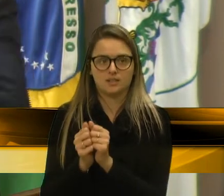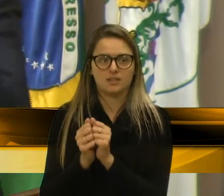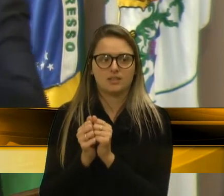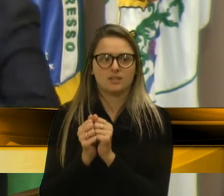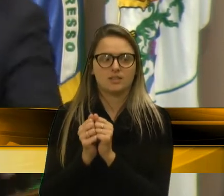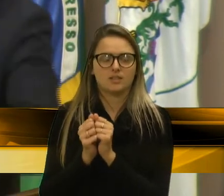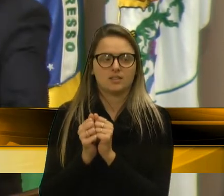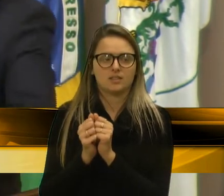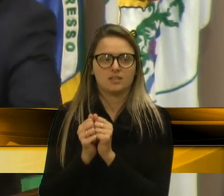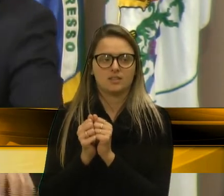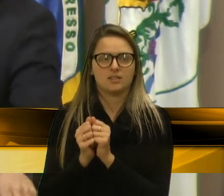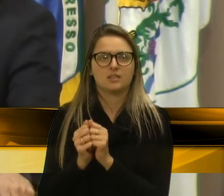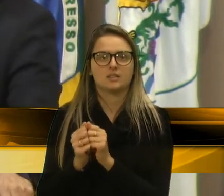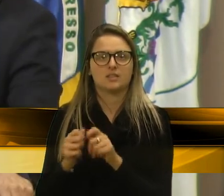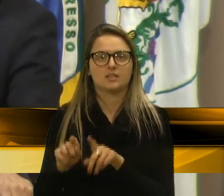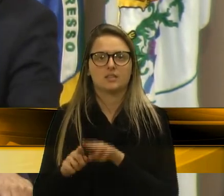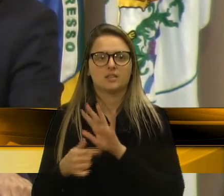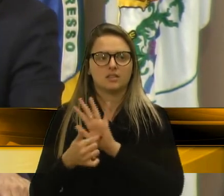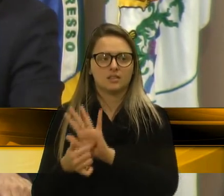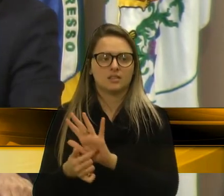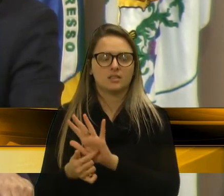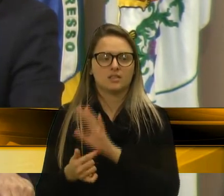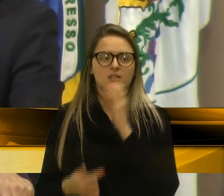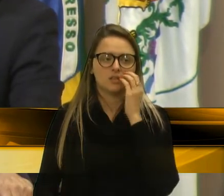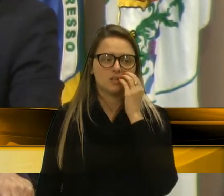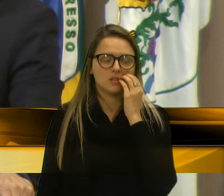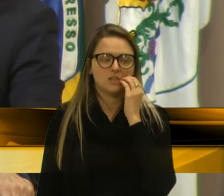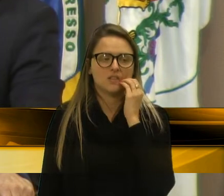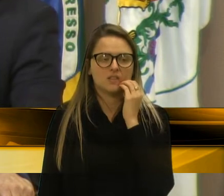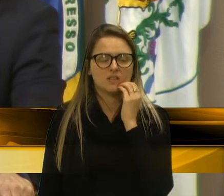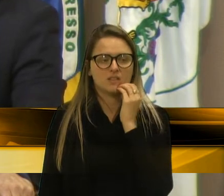Tem uma família, e nós sabemos disso.